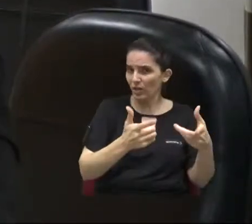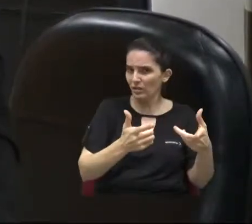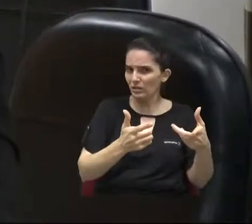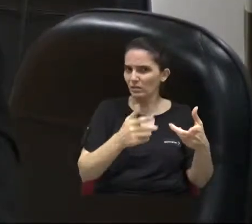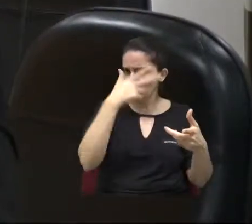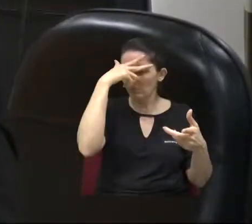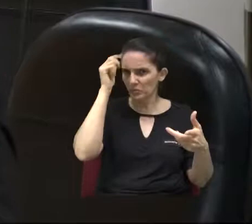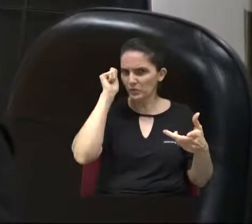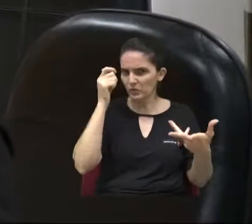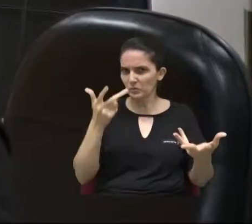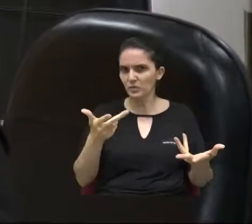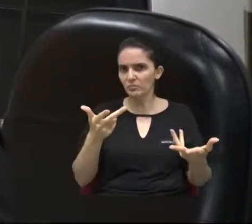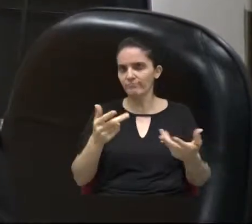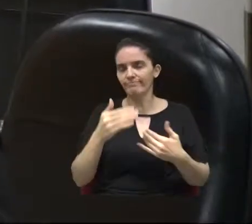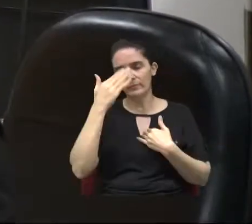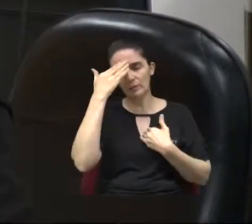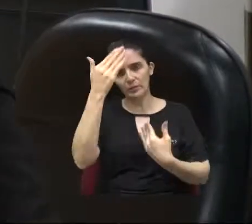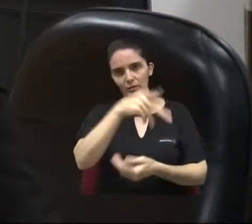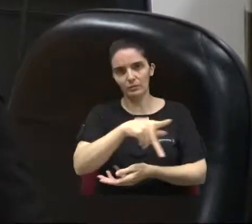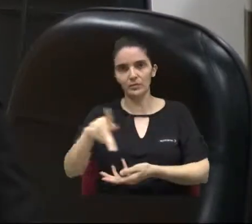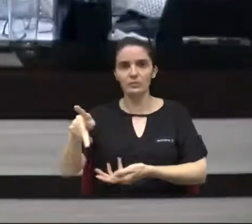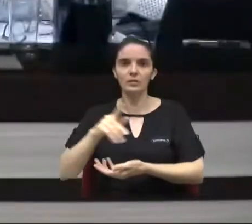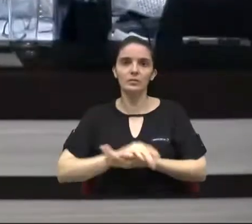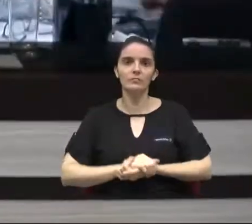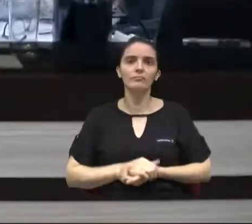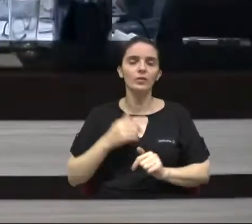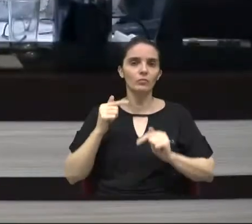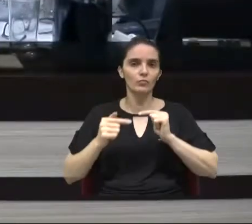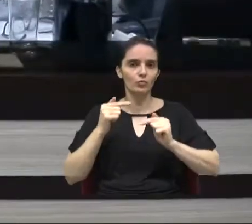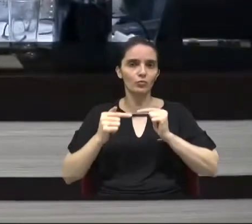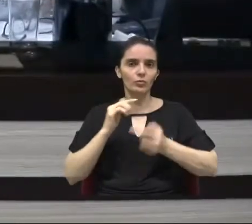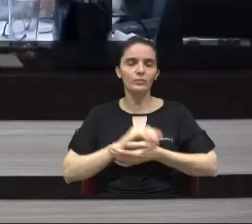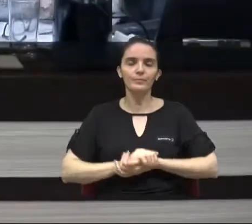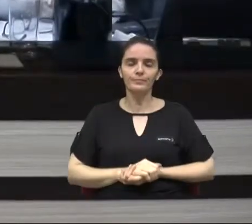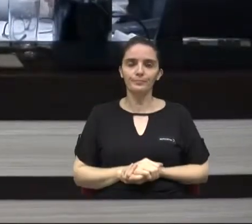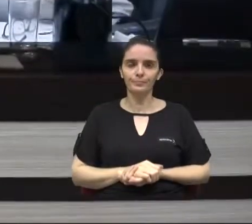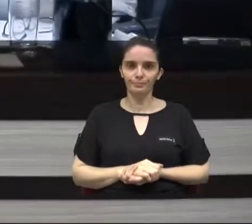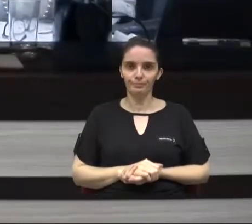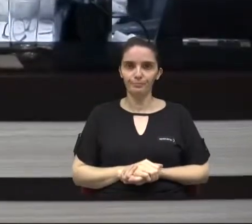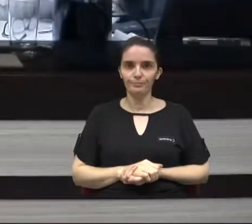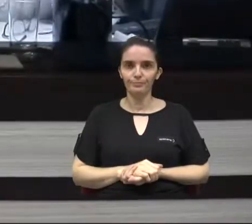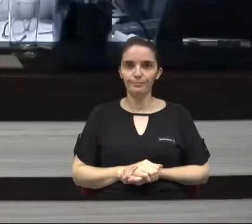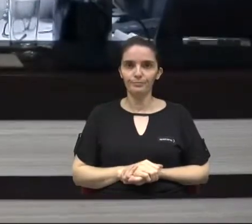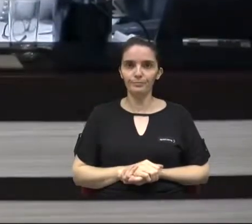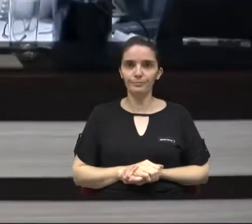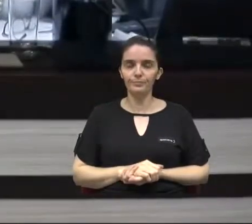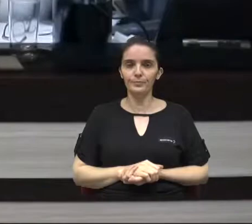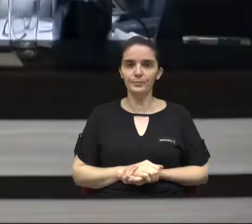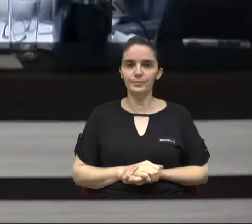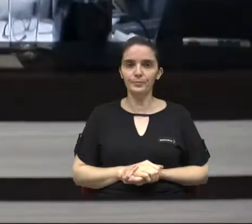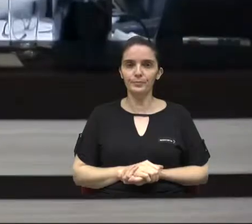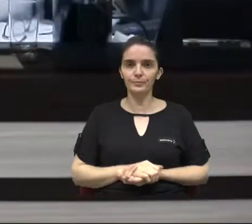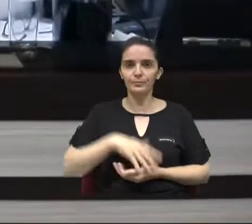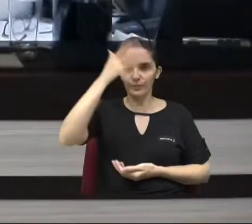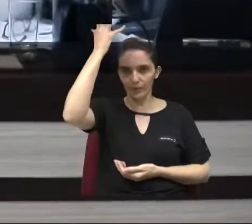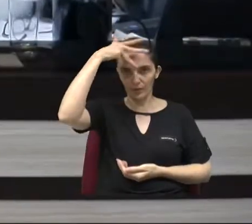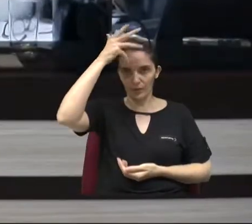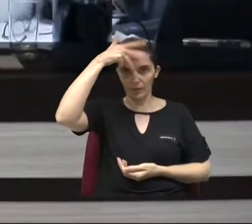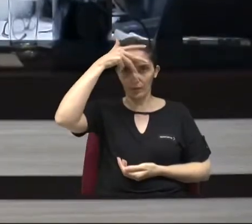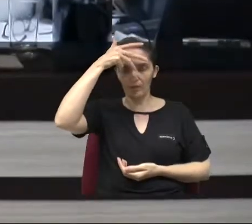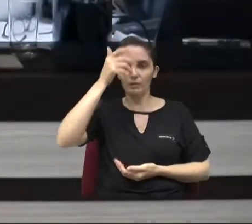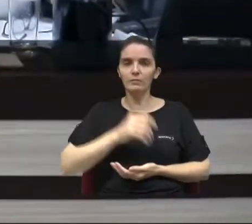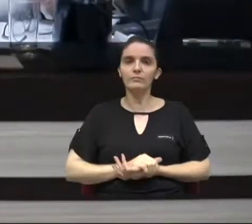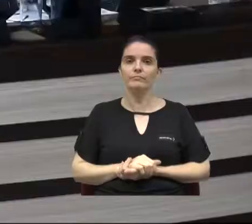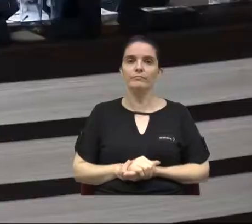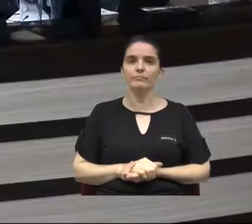prefeitura municipal. Obrigado, senhor presidente. Continua a discussão. Eu quero. Discutir. Vereadora Érica.